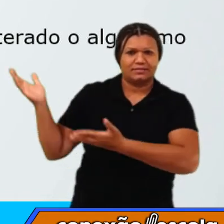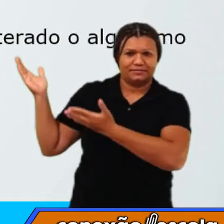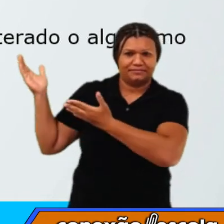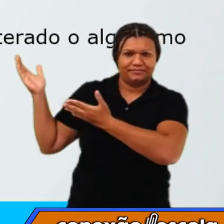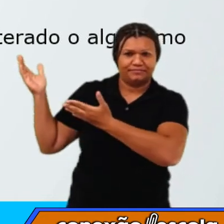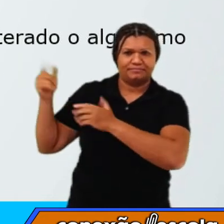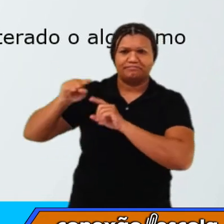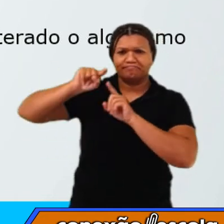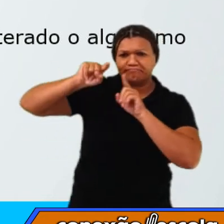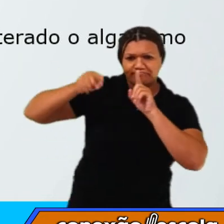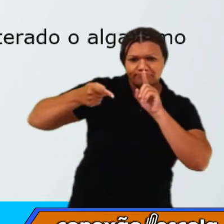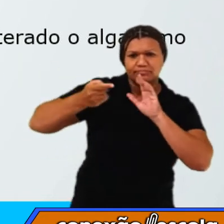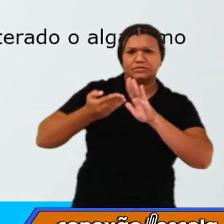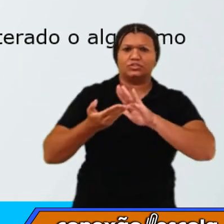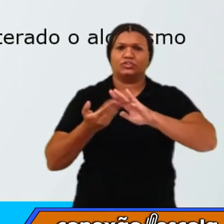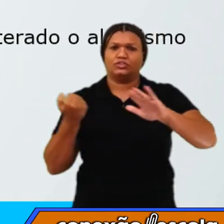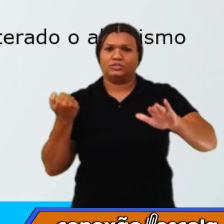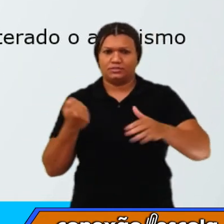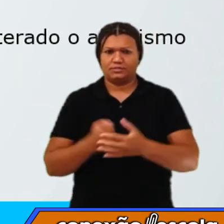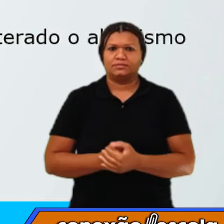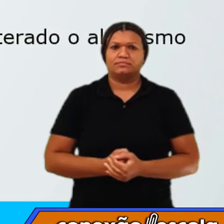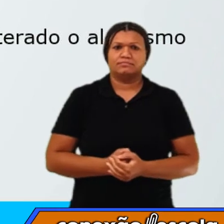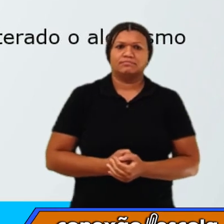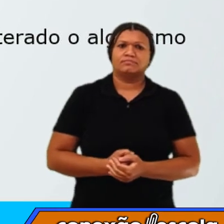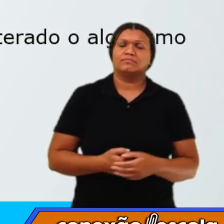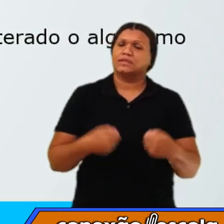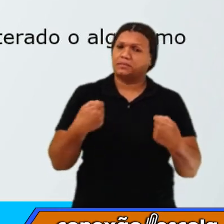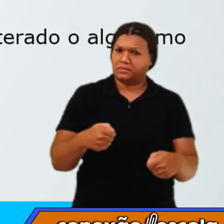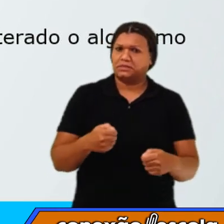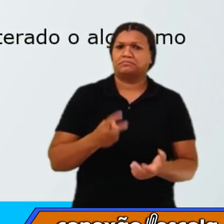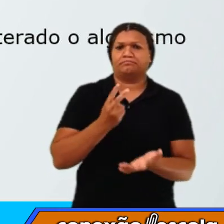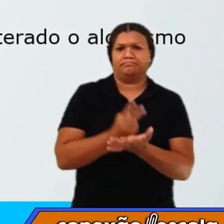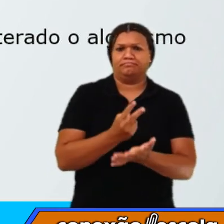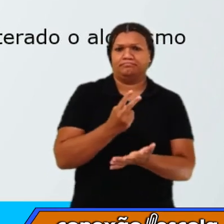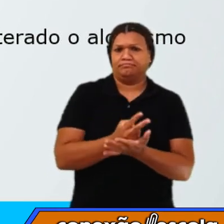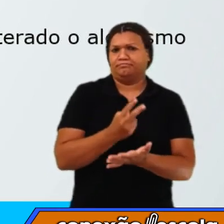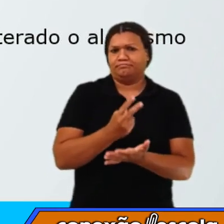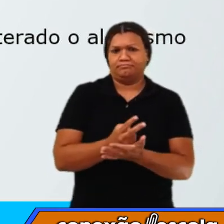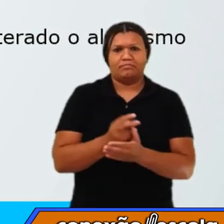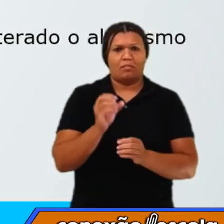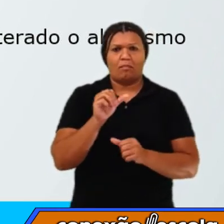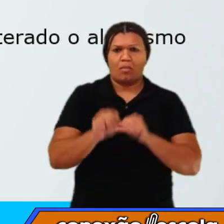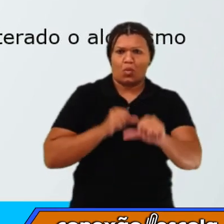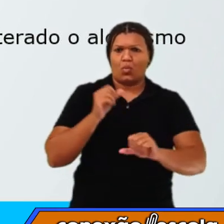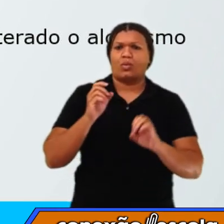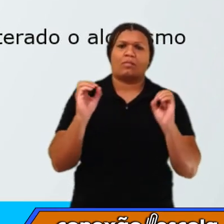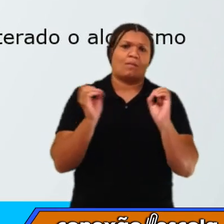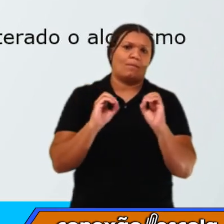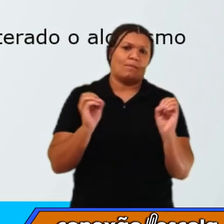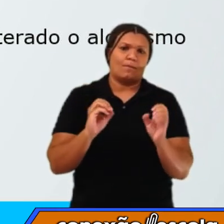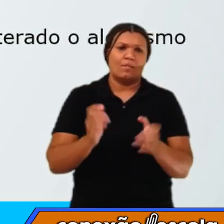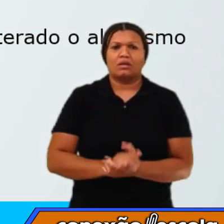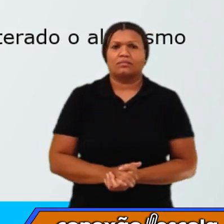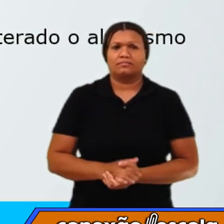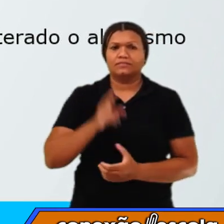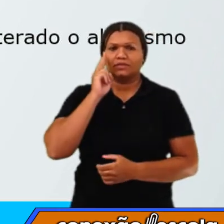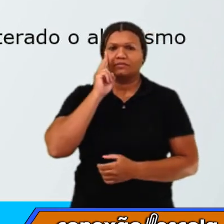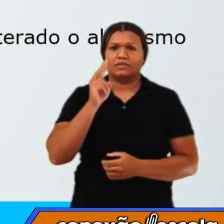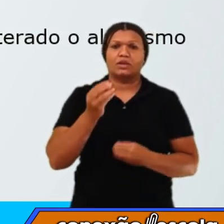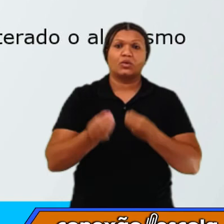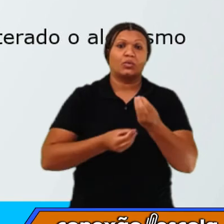menor que sim a gente vai manter inalterado o algarismo da esquerda Olha só como vai